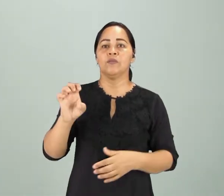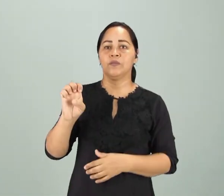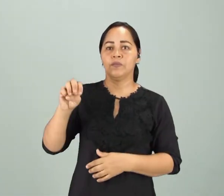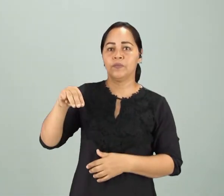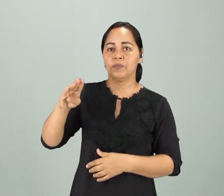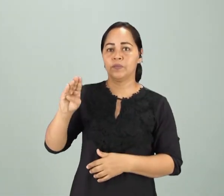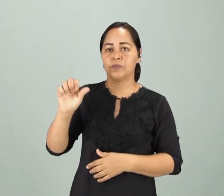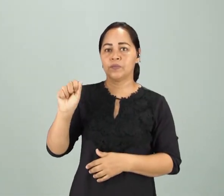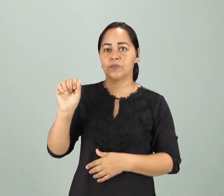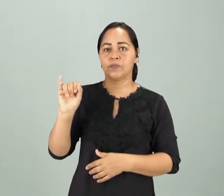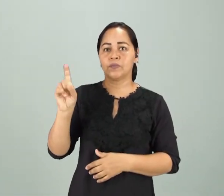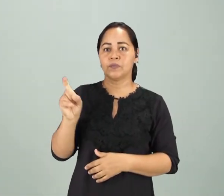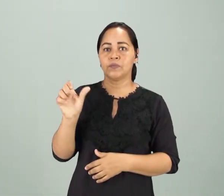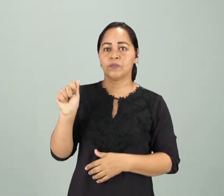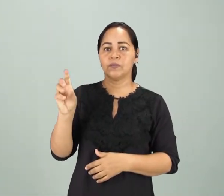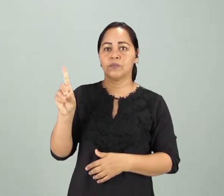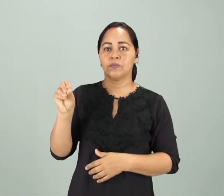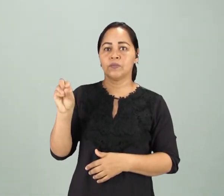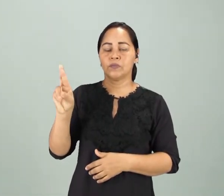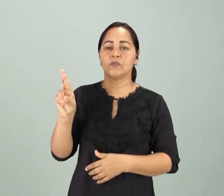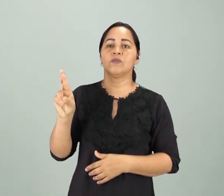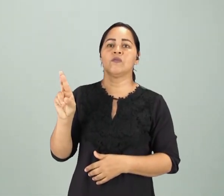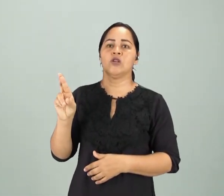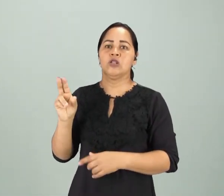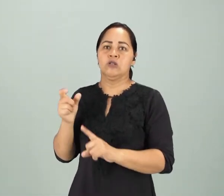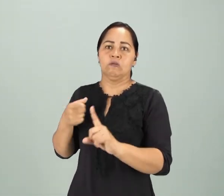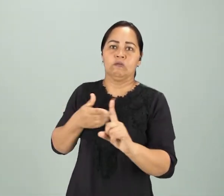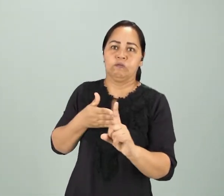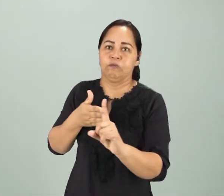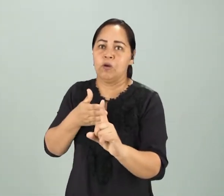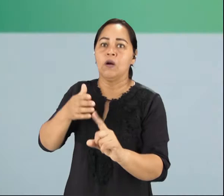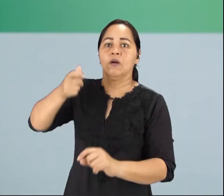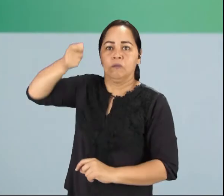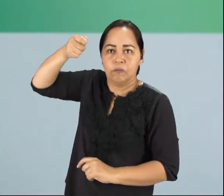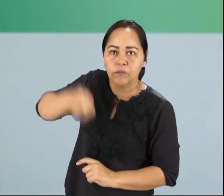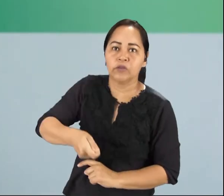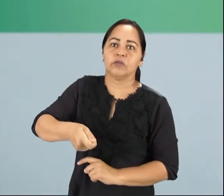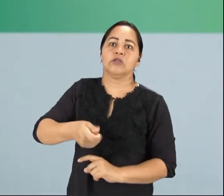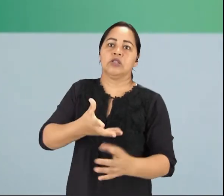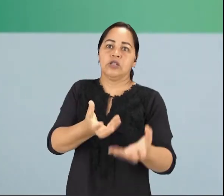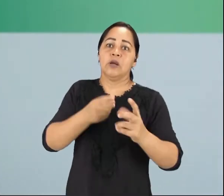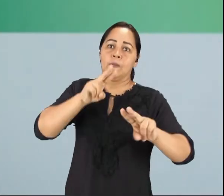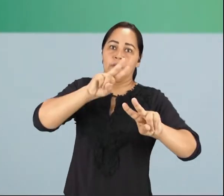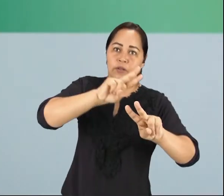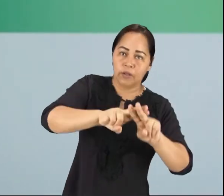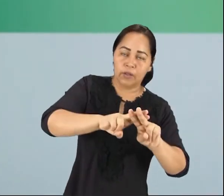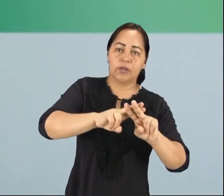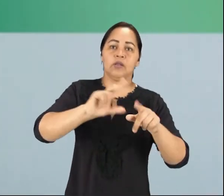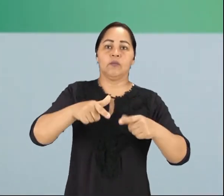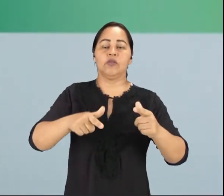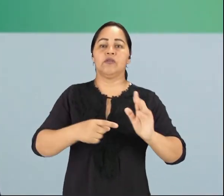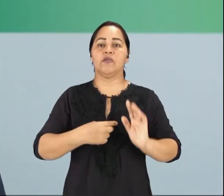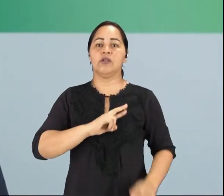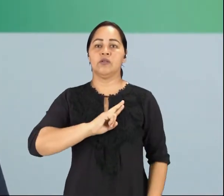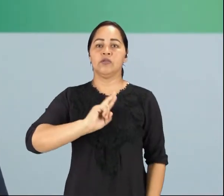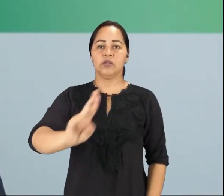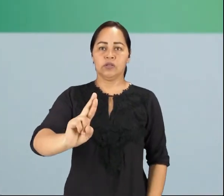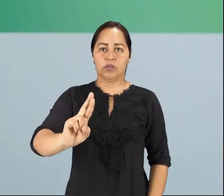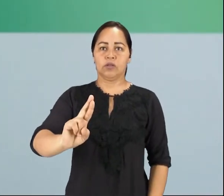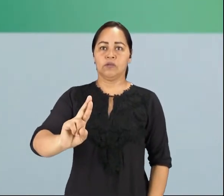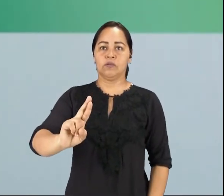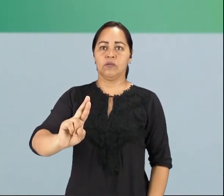foi perseguido durante a ditadura, regressou ao seu país e aí estava representando o Chile na França.